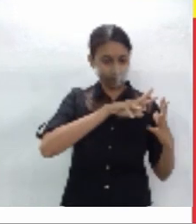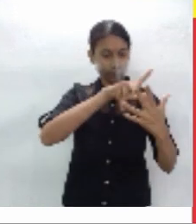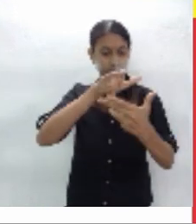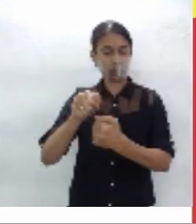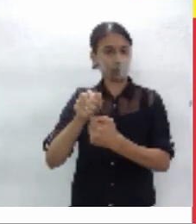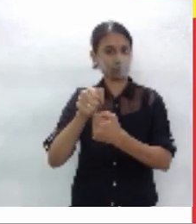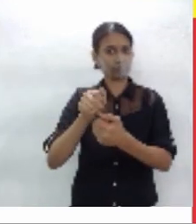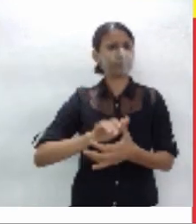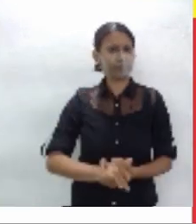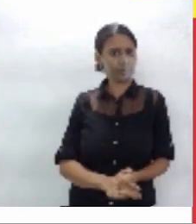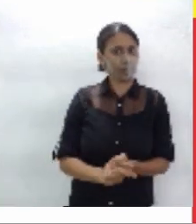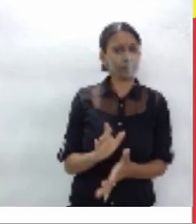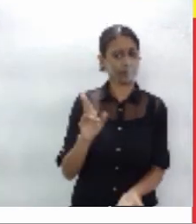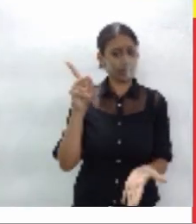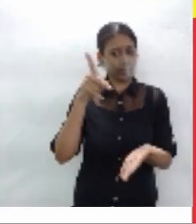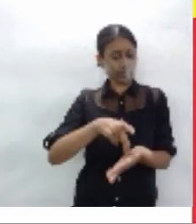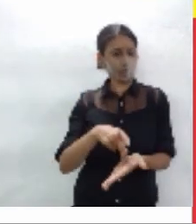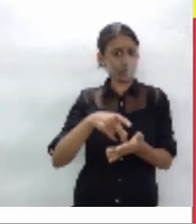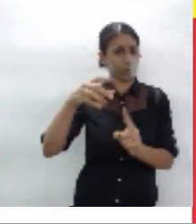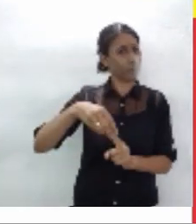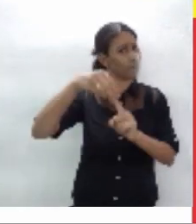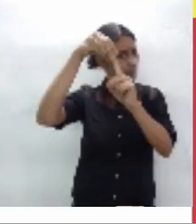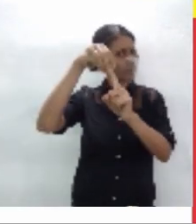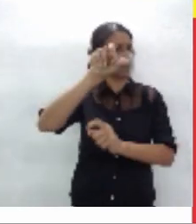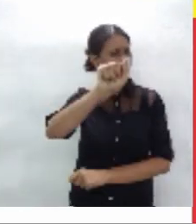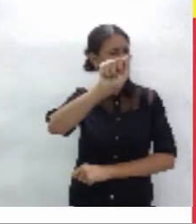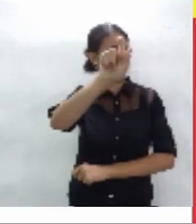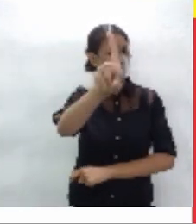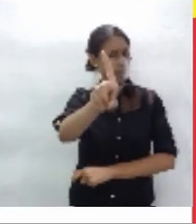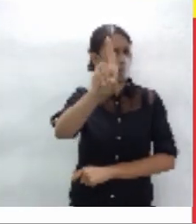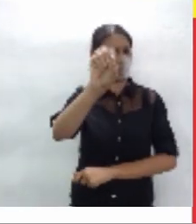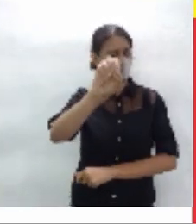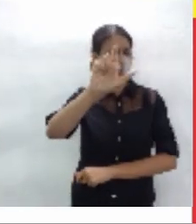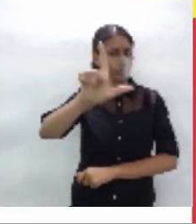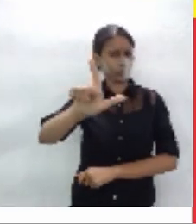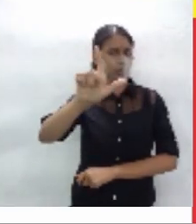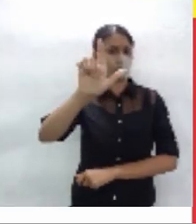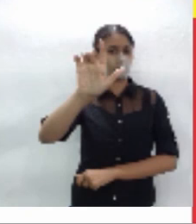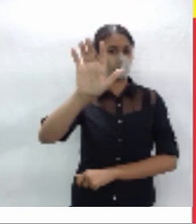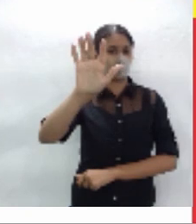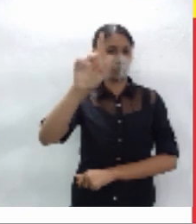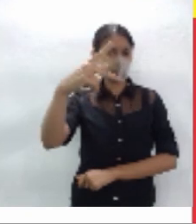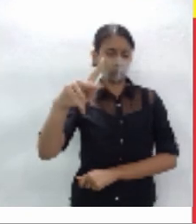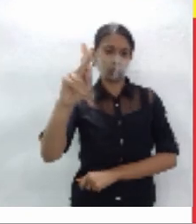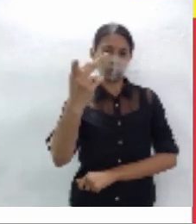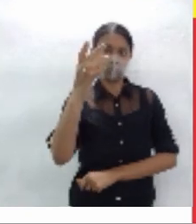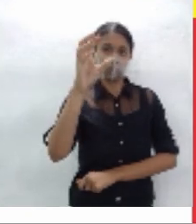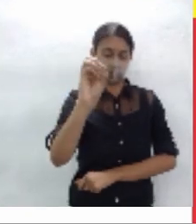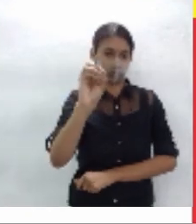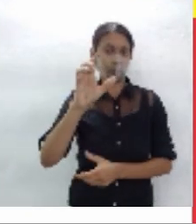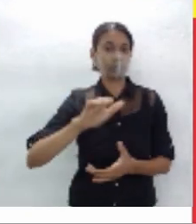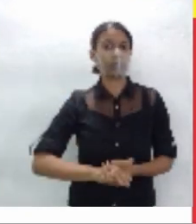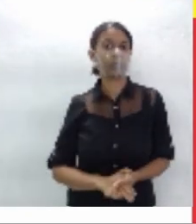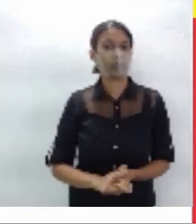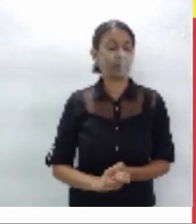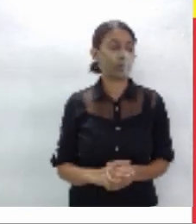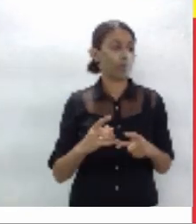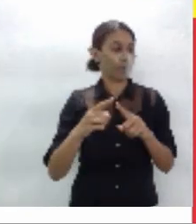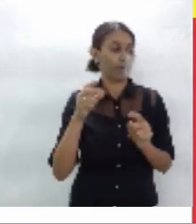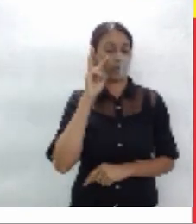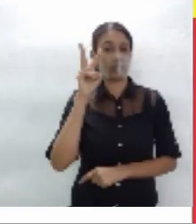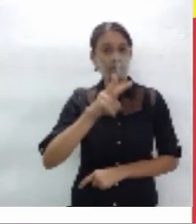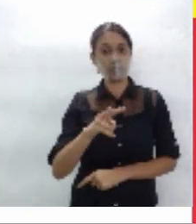Na verdade, o grande causador foi Adolf Hitler, né? O ditador alemão. E a gente está vendo que essa guerra foi